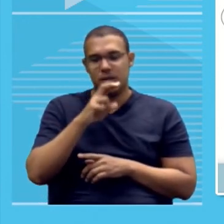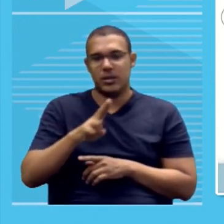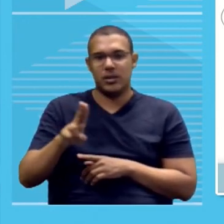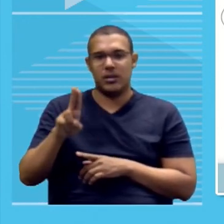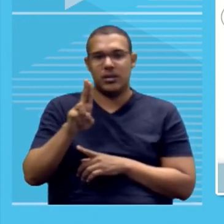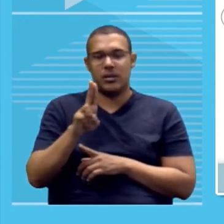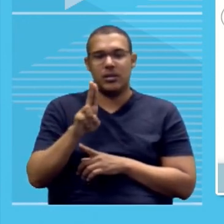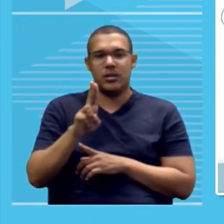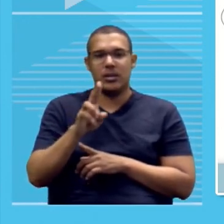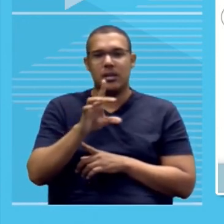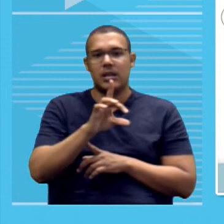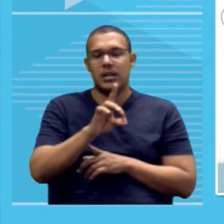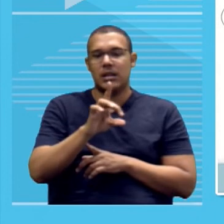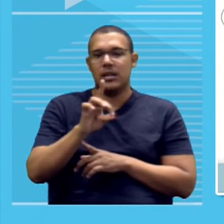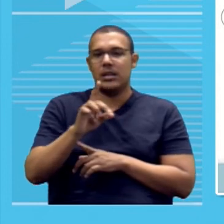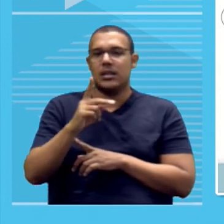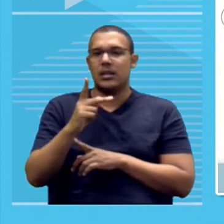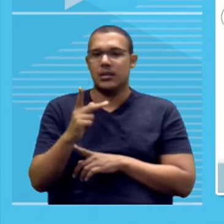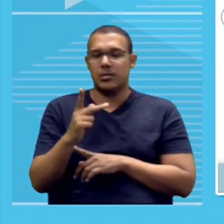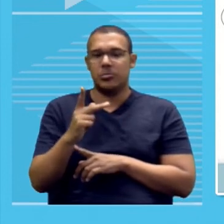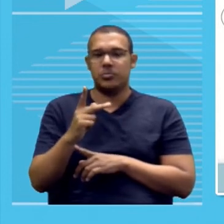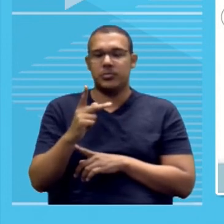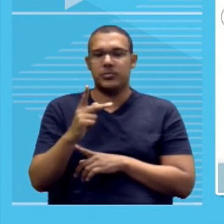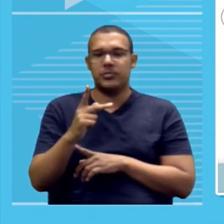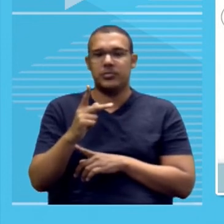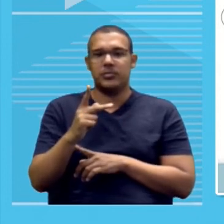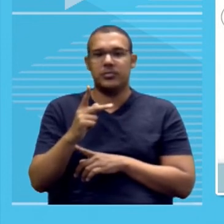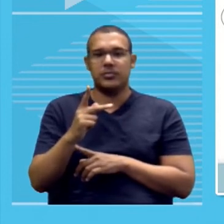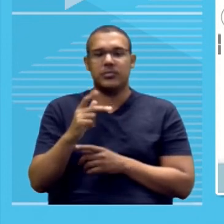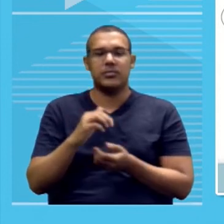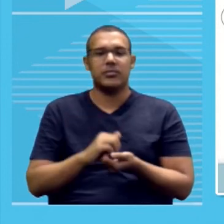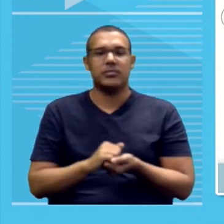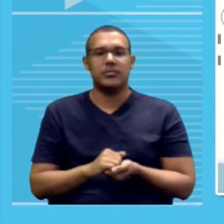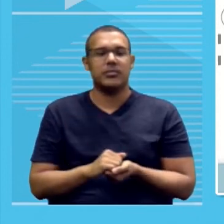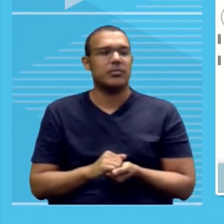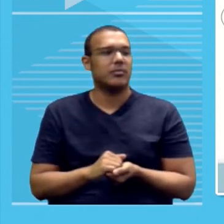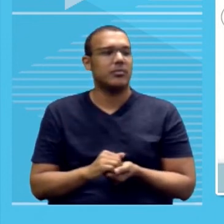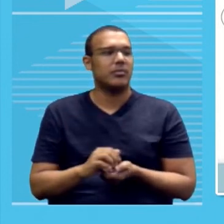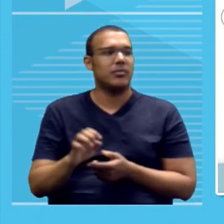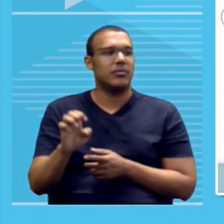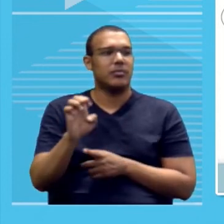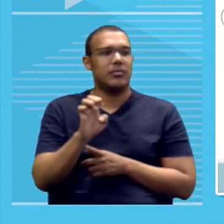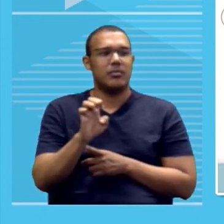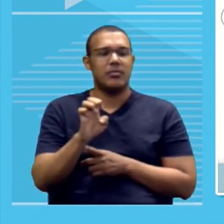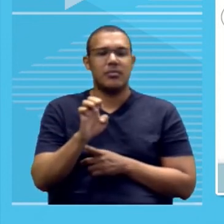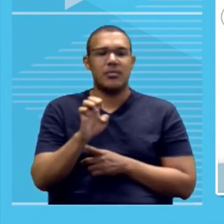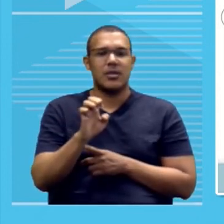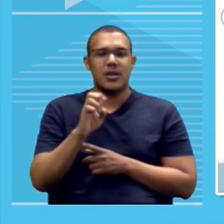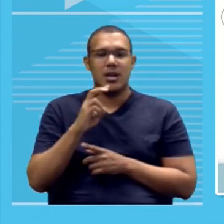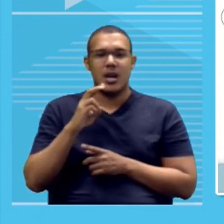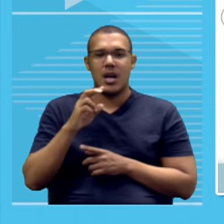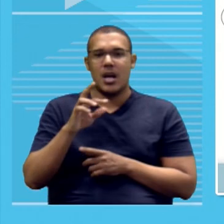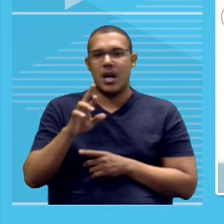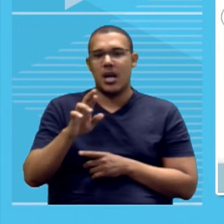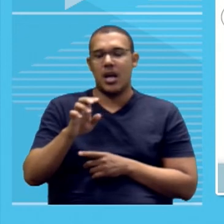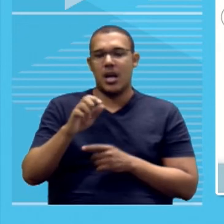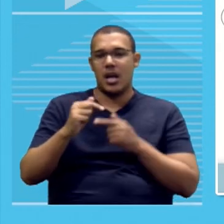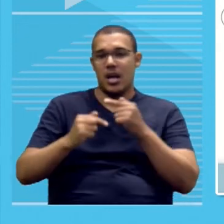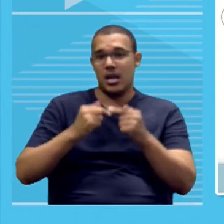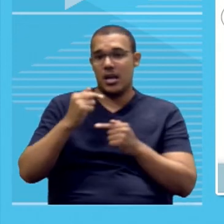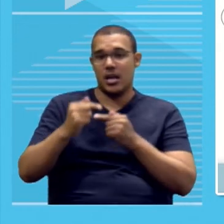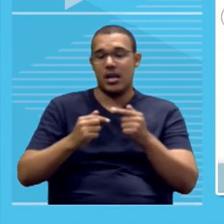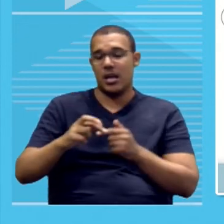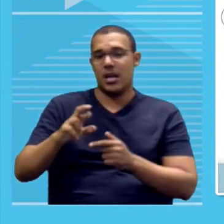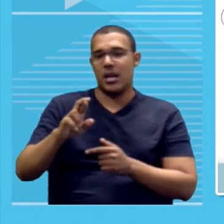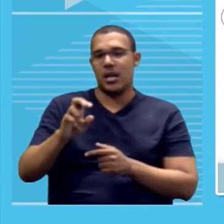é a nossa DDP, que a gente já viu, né, quando falou de pilha e tudo. R é a minha resistência, que a gente acabou de dar uma ideia